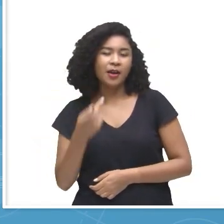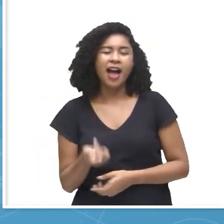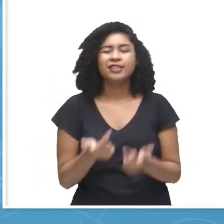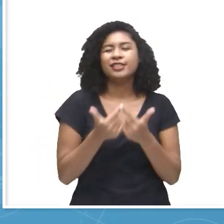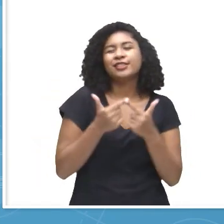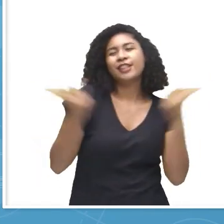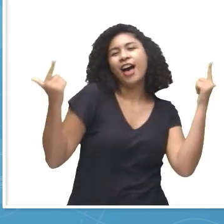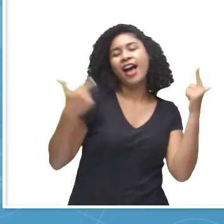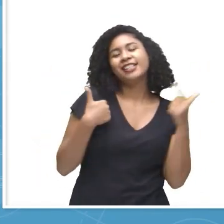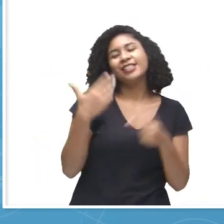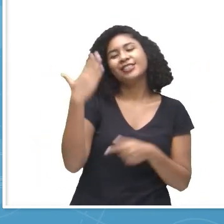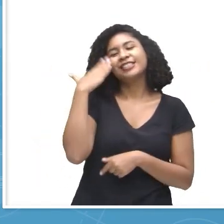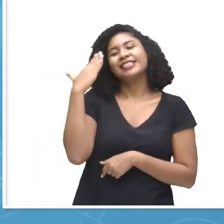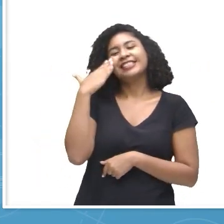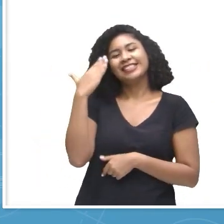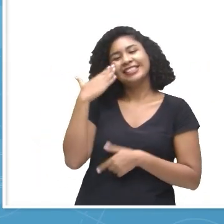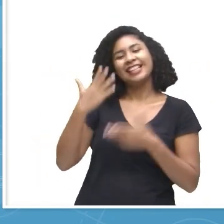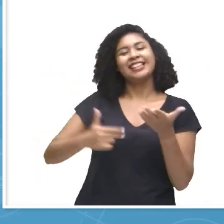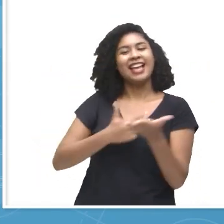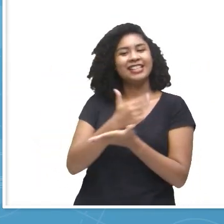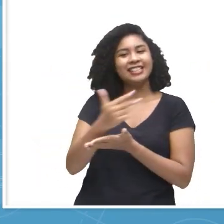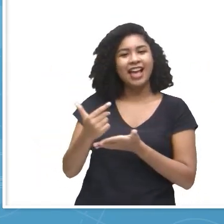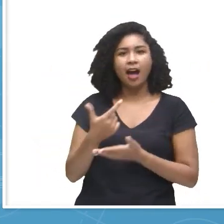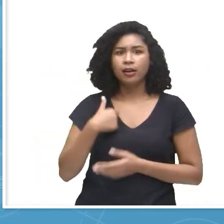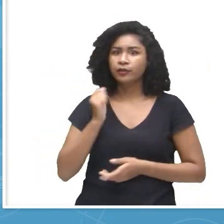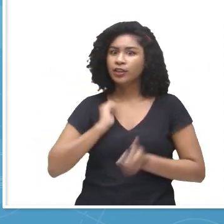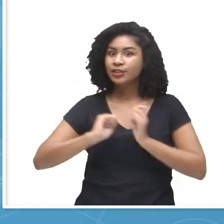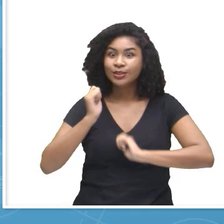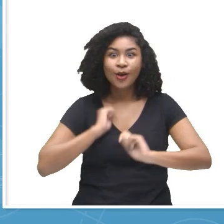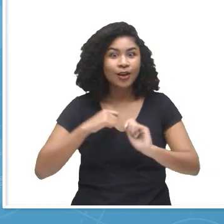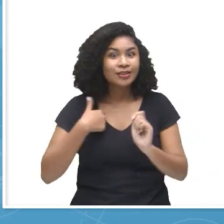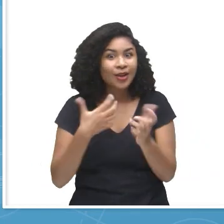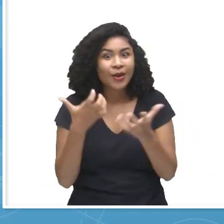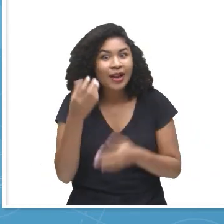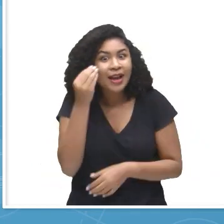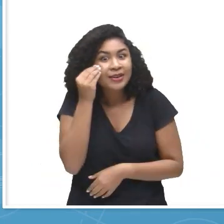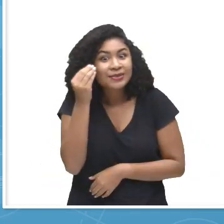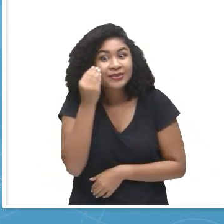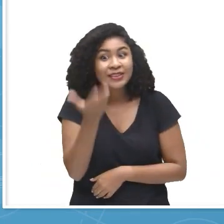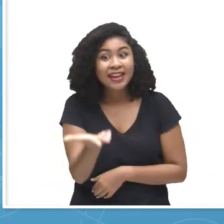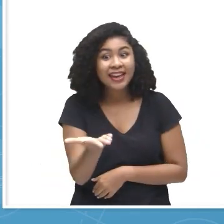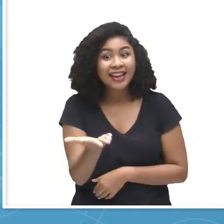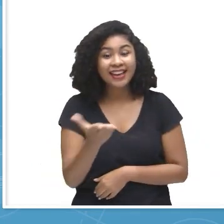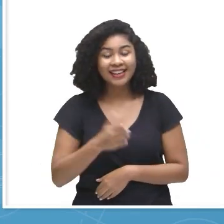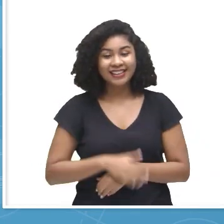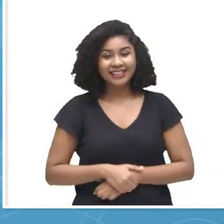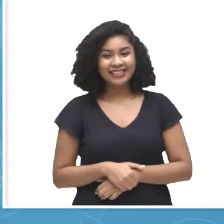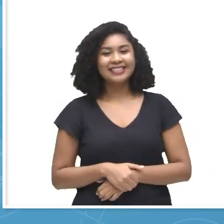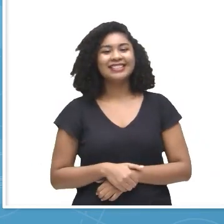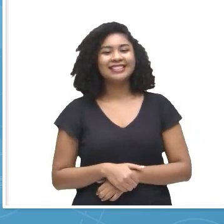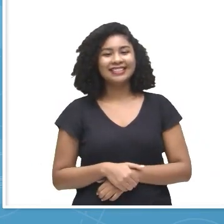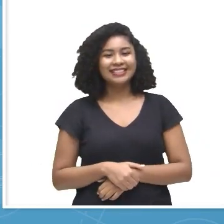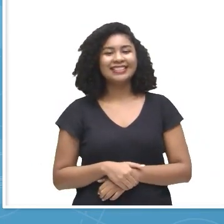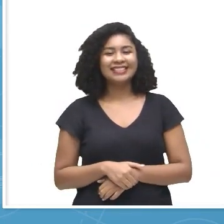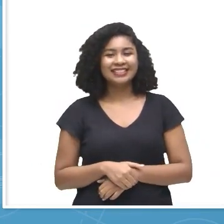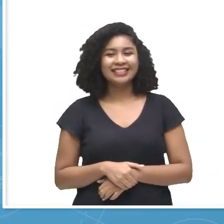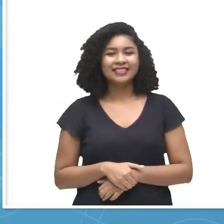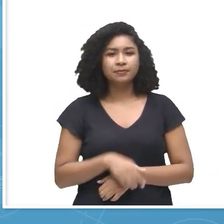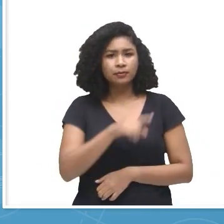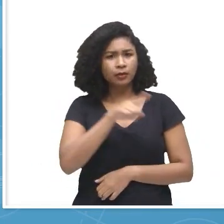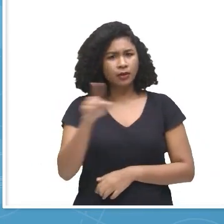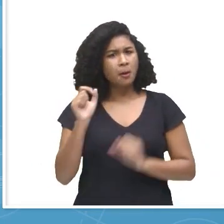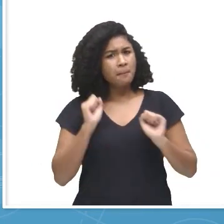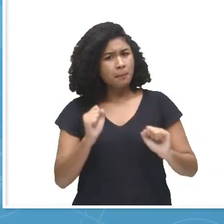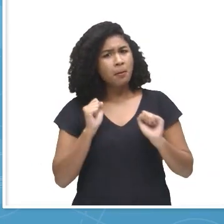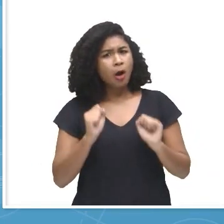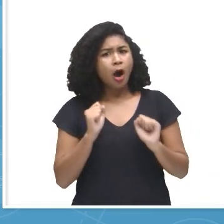boa. Suelen, fiquei agora ansiosíssima para ver esse teu desenho. Olha, minha amiga. Então, vamos lá. Vocês podem falar,